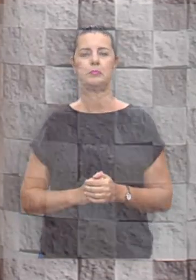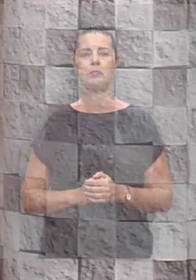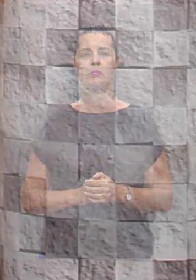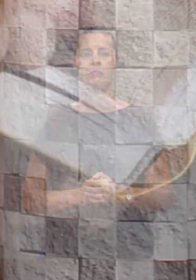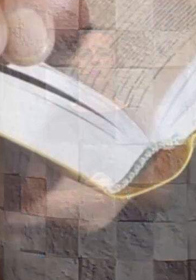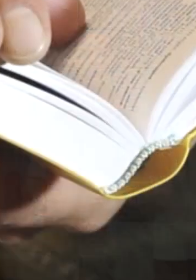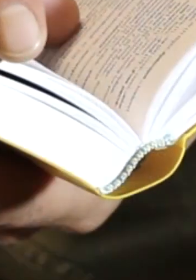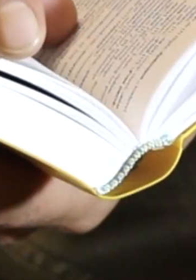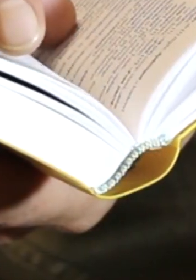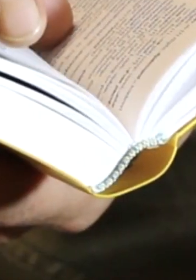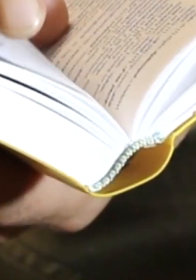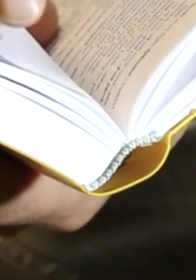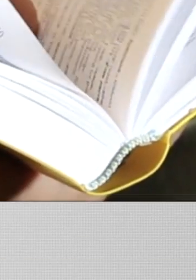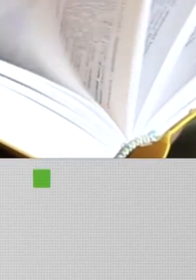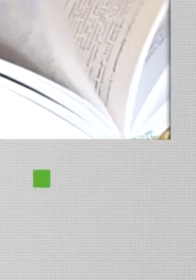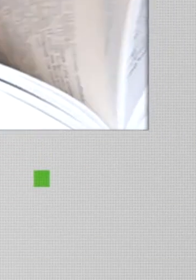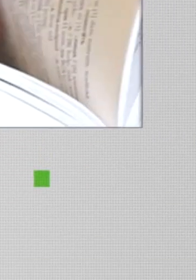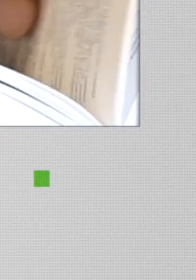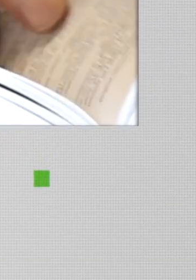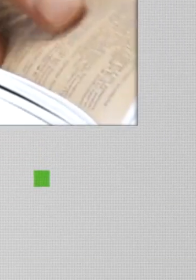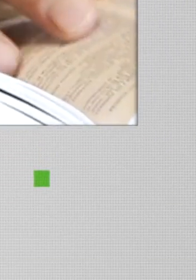texto.